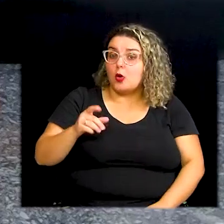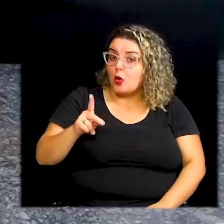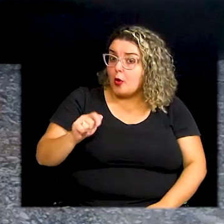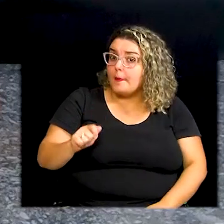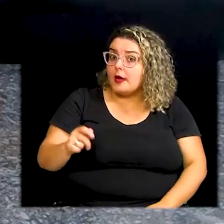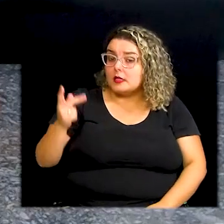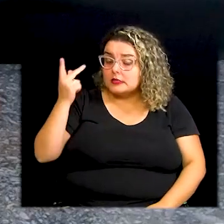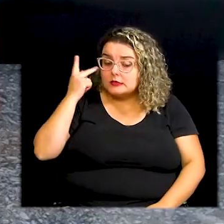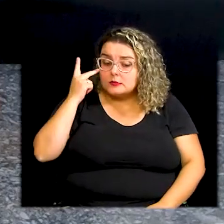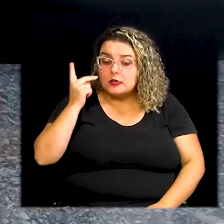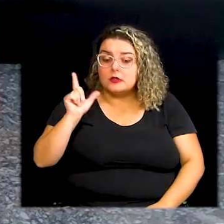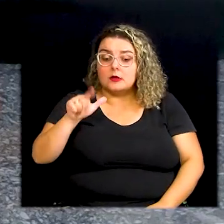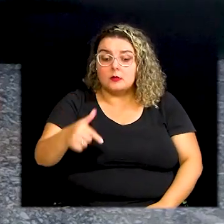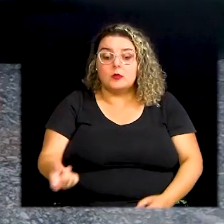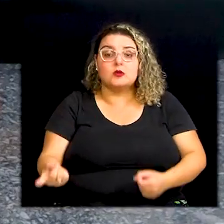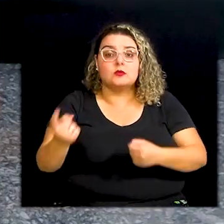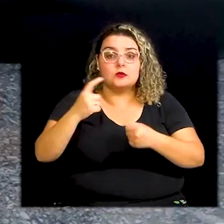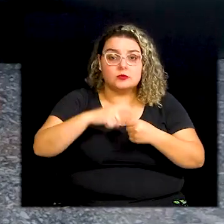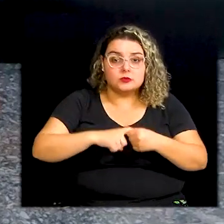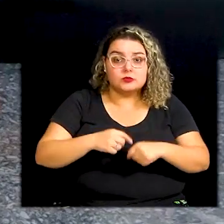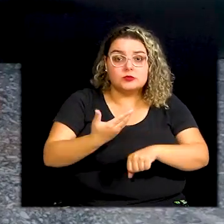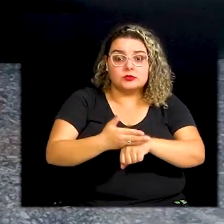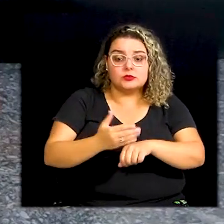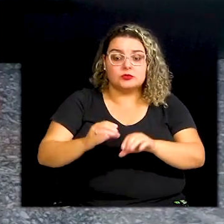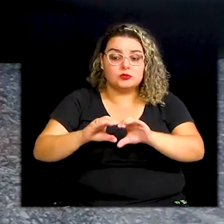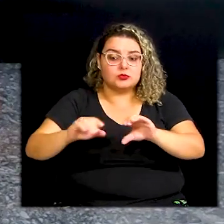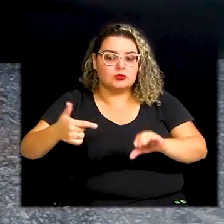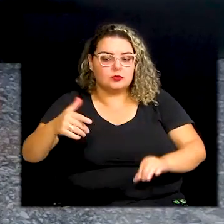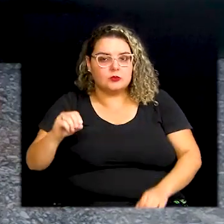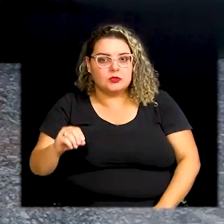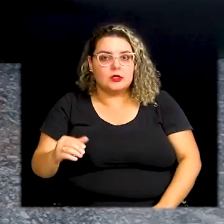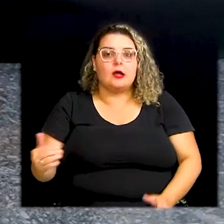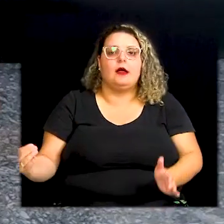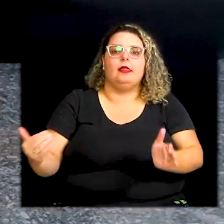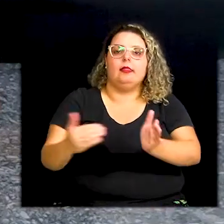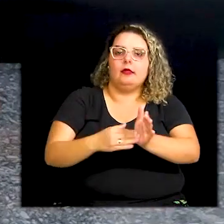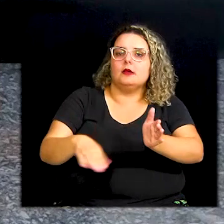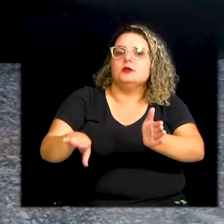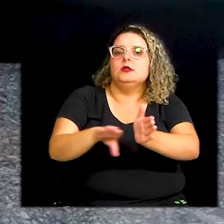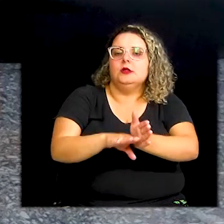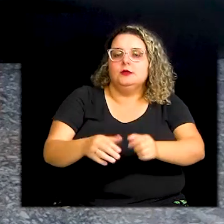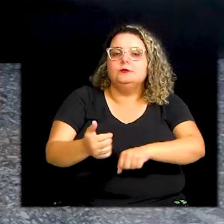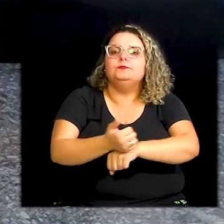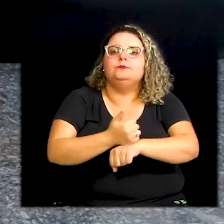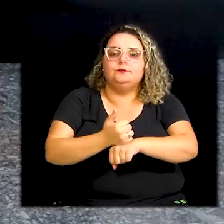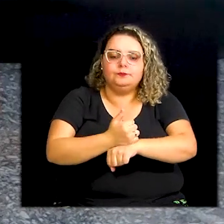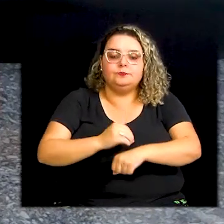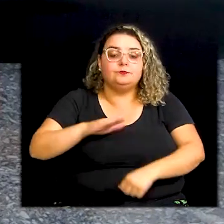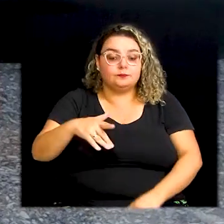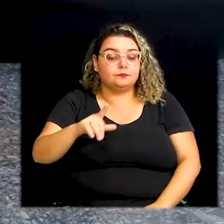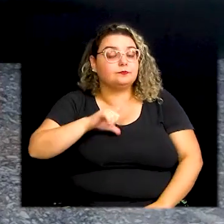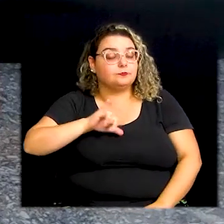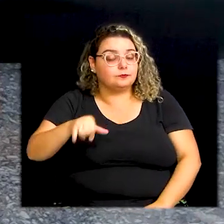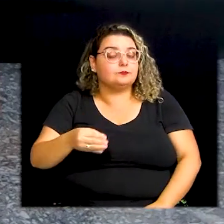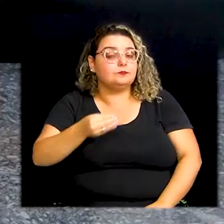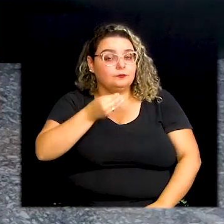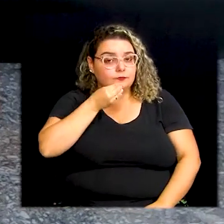a gente voltou os treinos também no Sub-20, eu sempre trabalhei para chegar no profissional, né. E quando a gente teve a